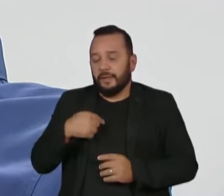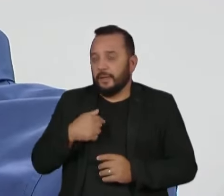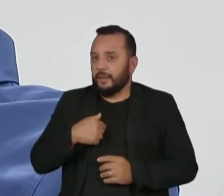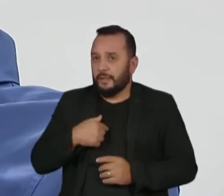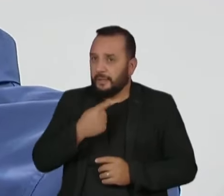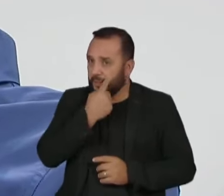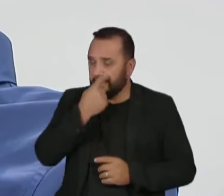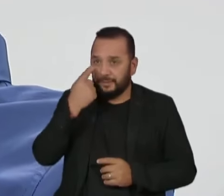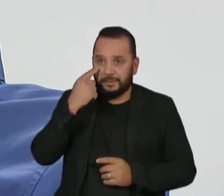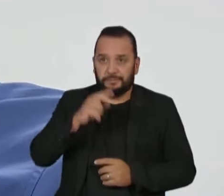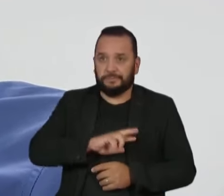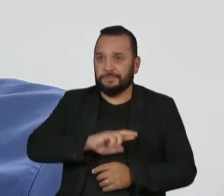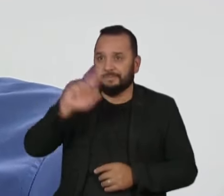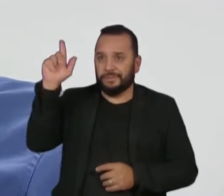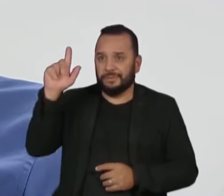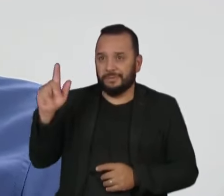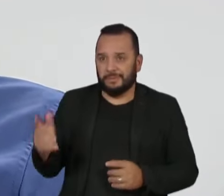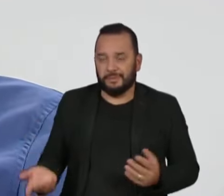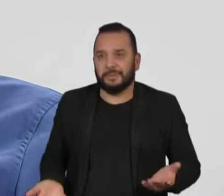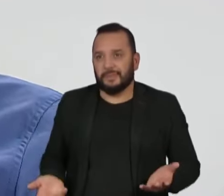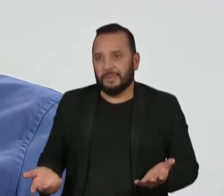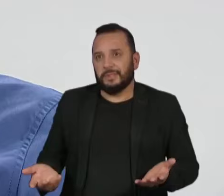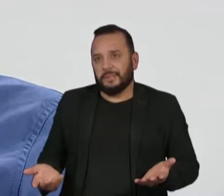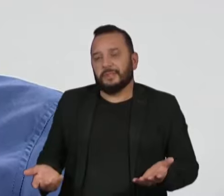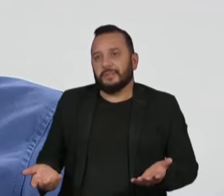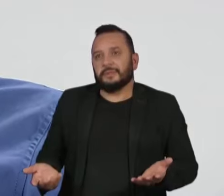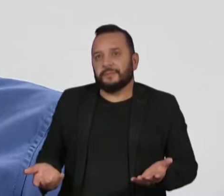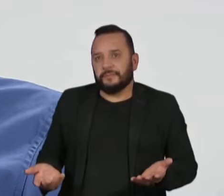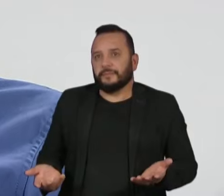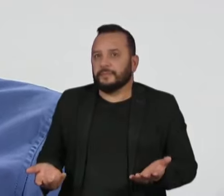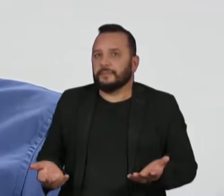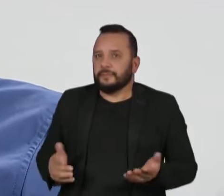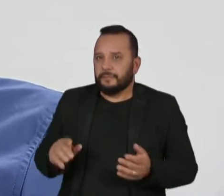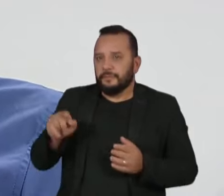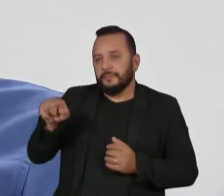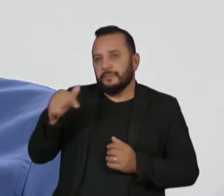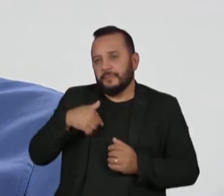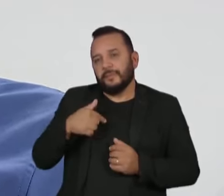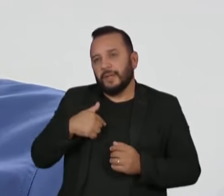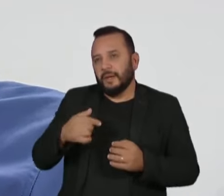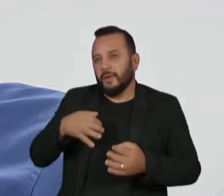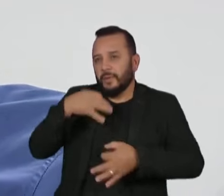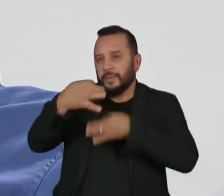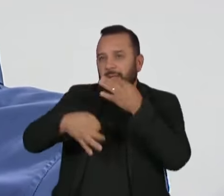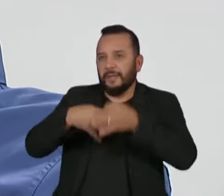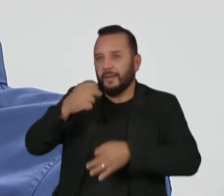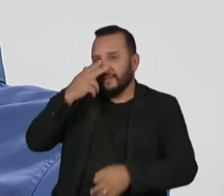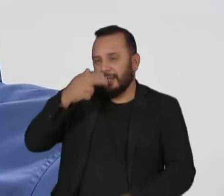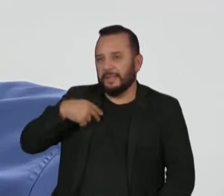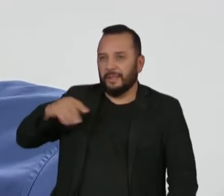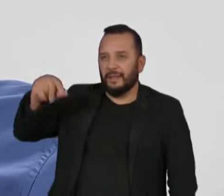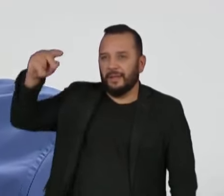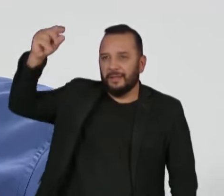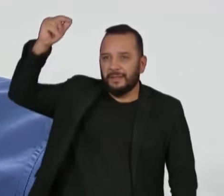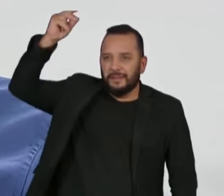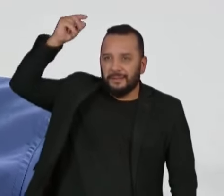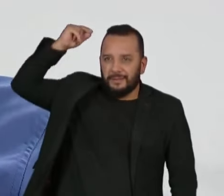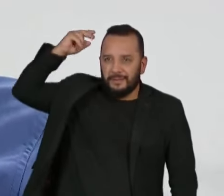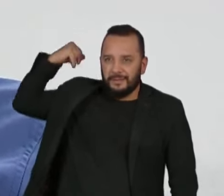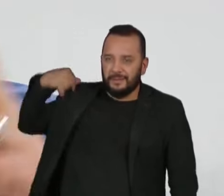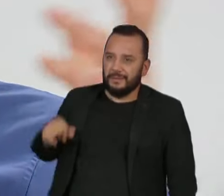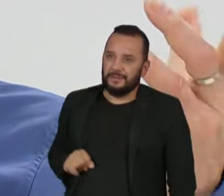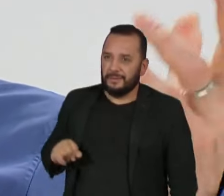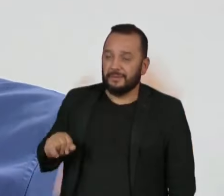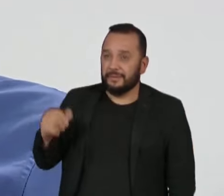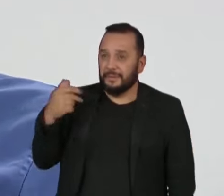né? Que leva a gente para. São argumentos medievais, é uma coisa assim que eu acho que a gente não pode. Basta